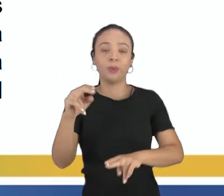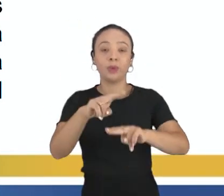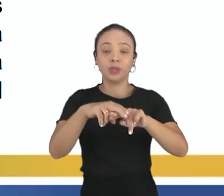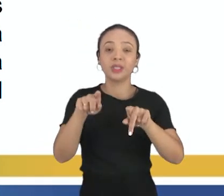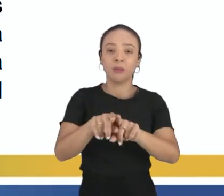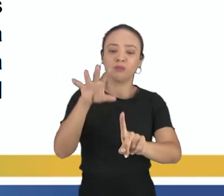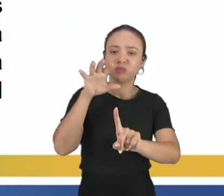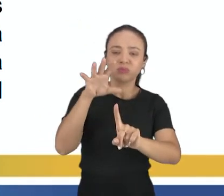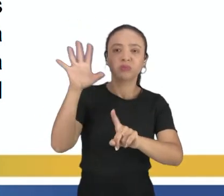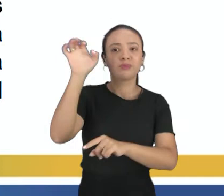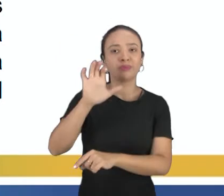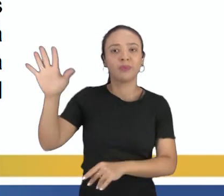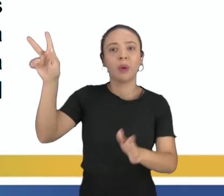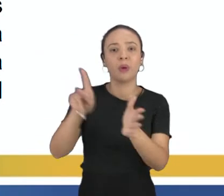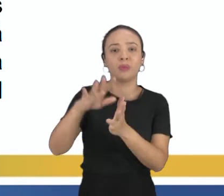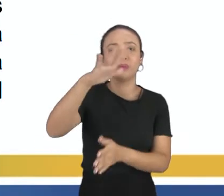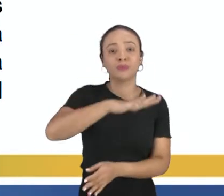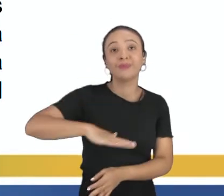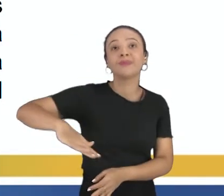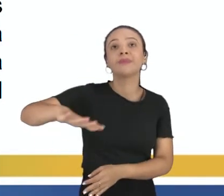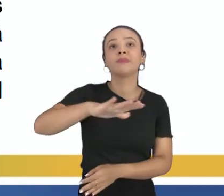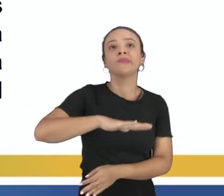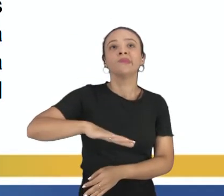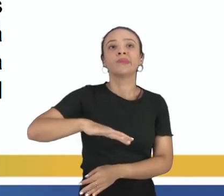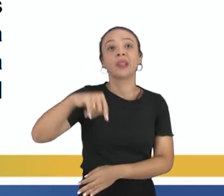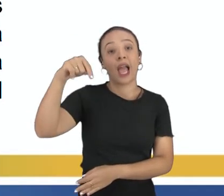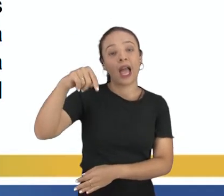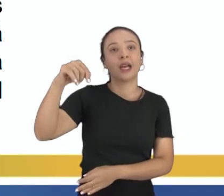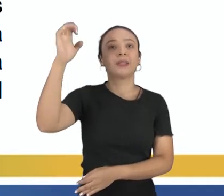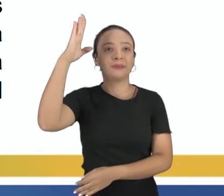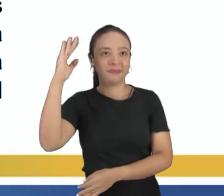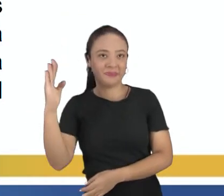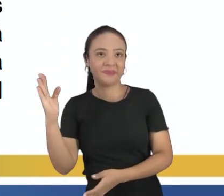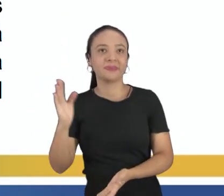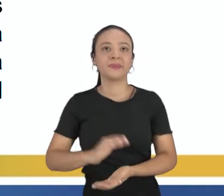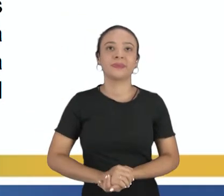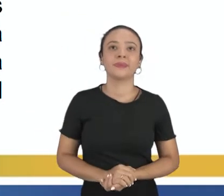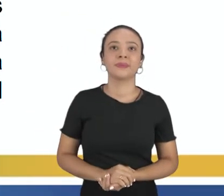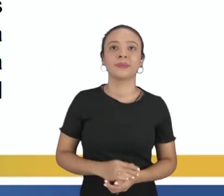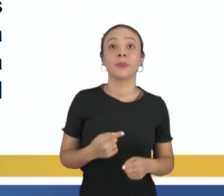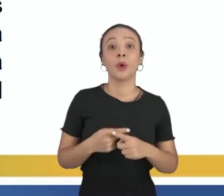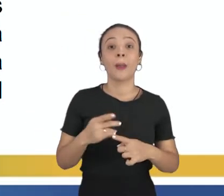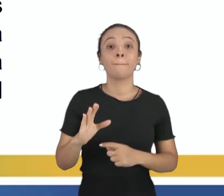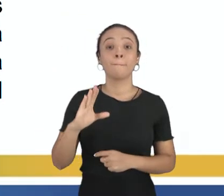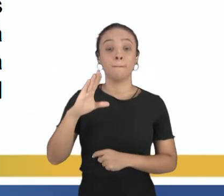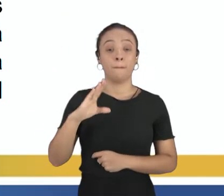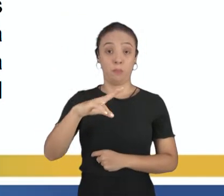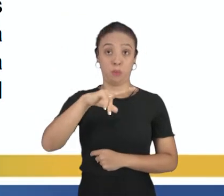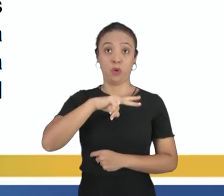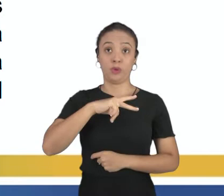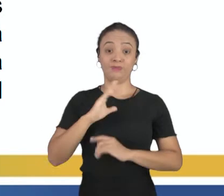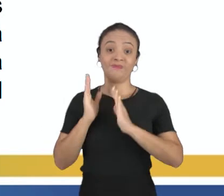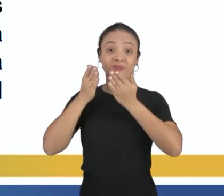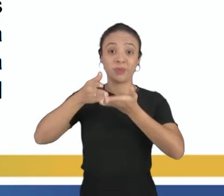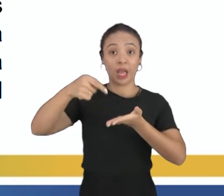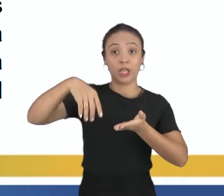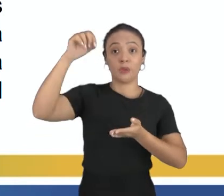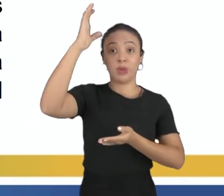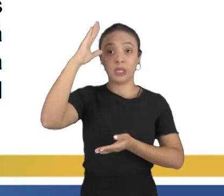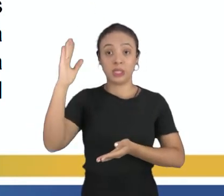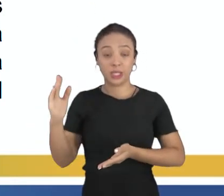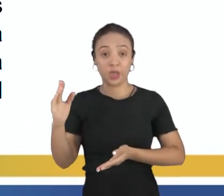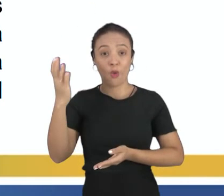influência europeia no território tupiniquim. Isso quer dizer que Portugal trouxe para o Brasil não só sua